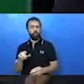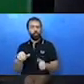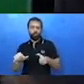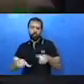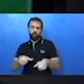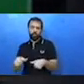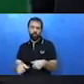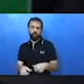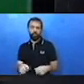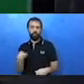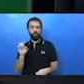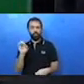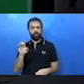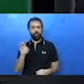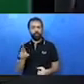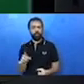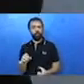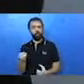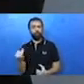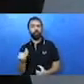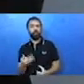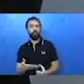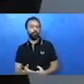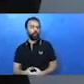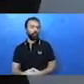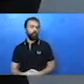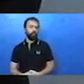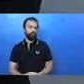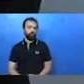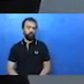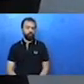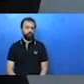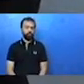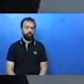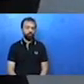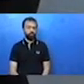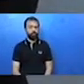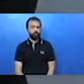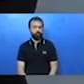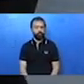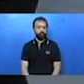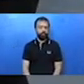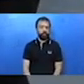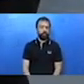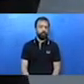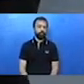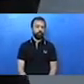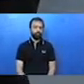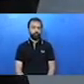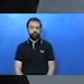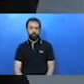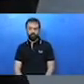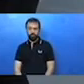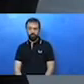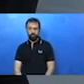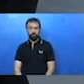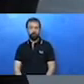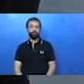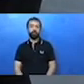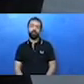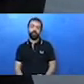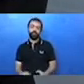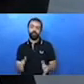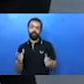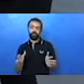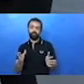da bandeira. 26 unidades federativas, 26 estrelas. Então, nesse período,